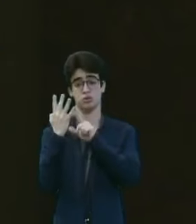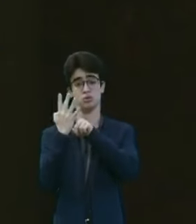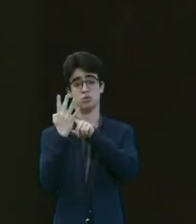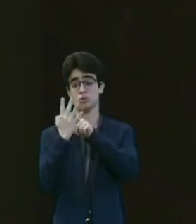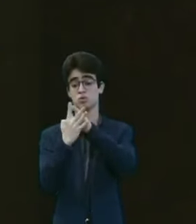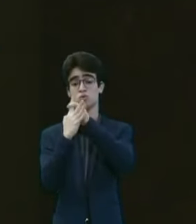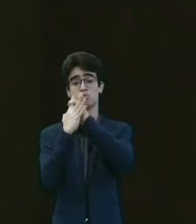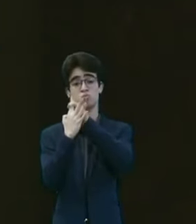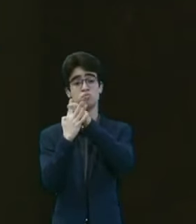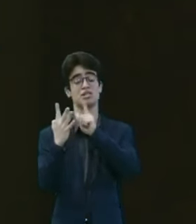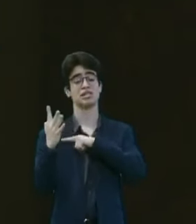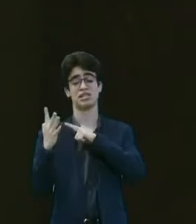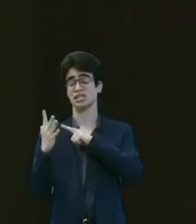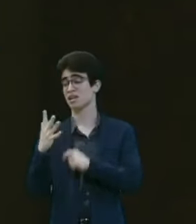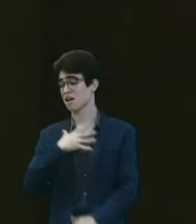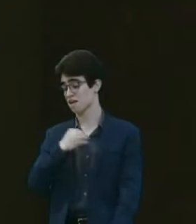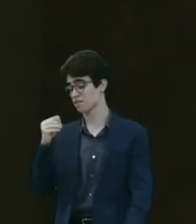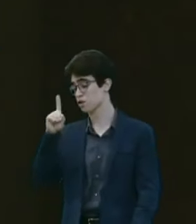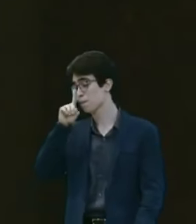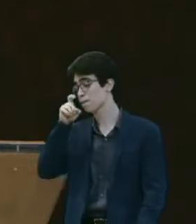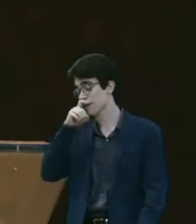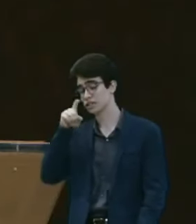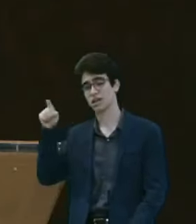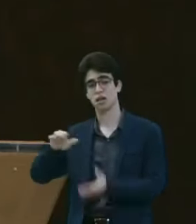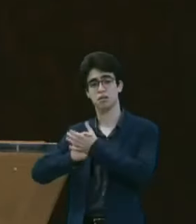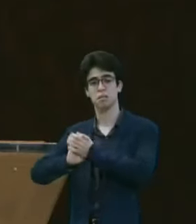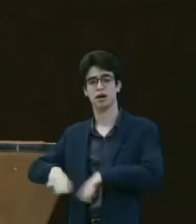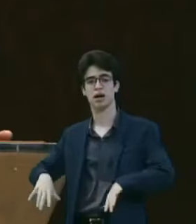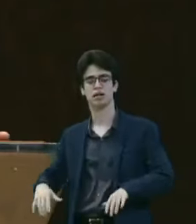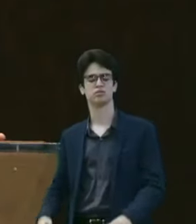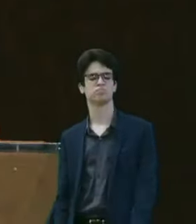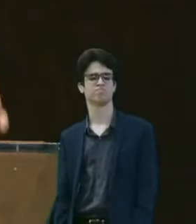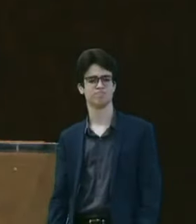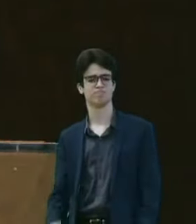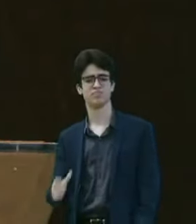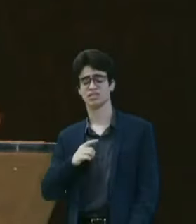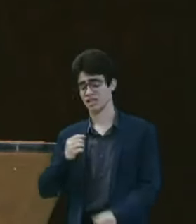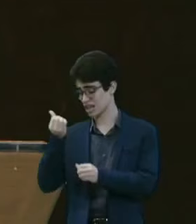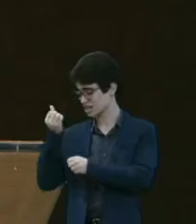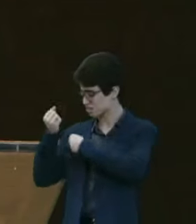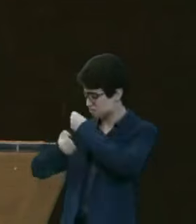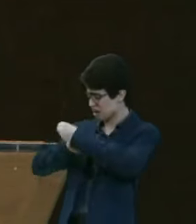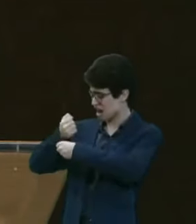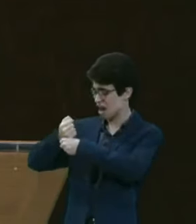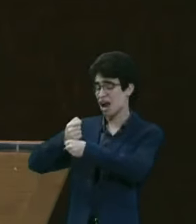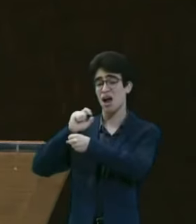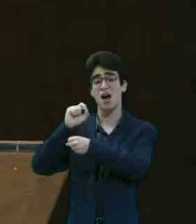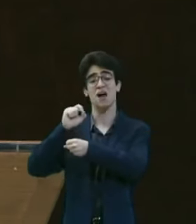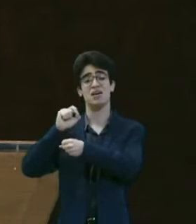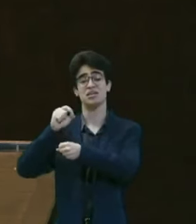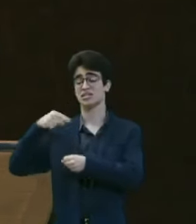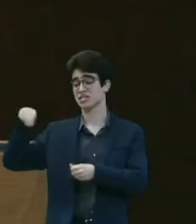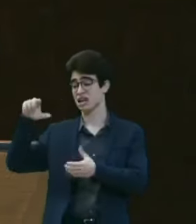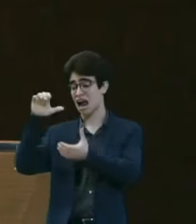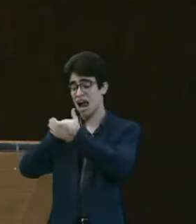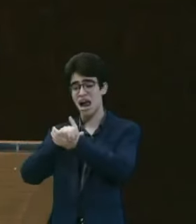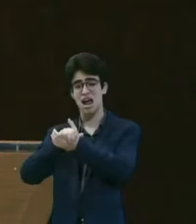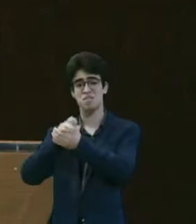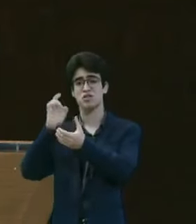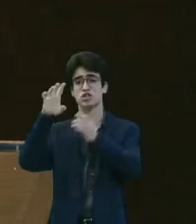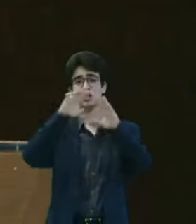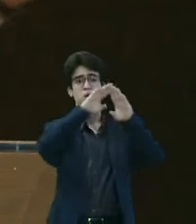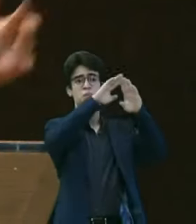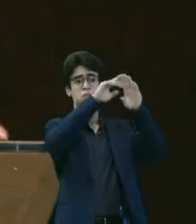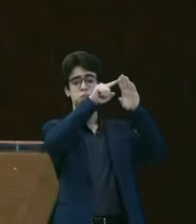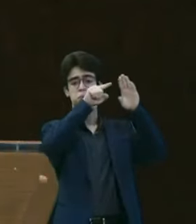de pais separados no Brasil. Nos últimos 6 anos, os números de casamento só